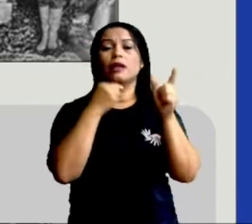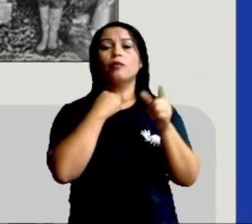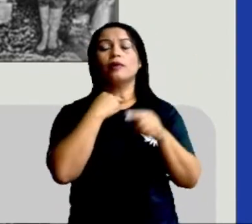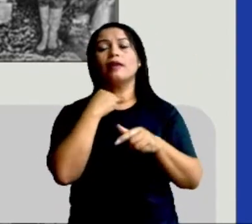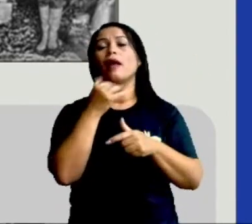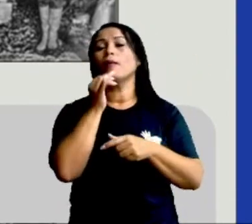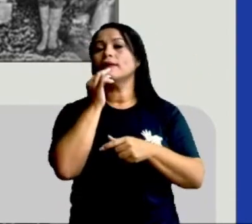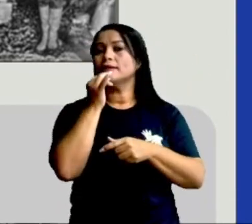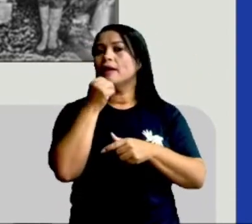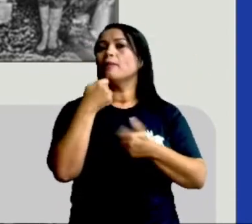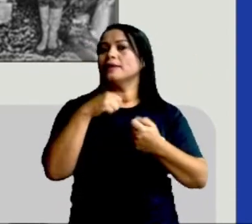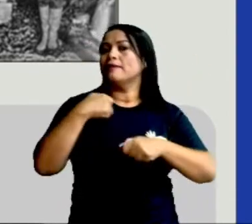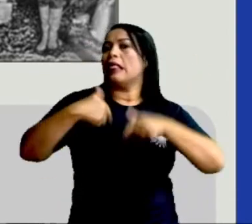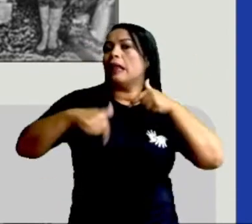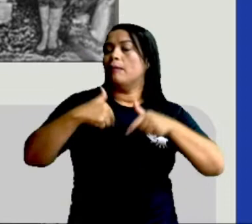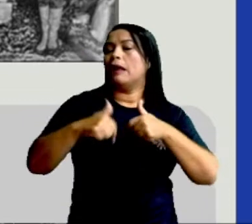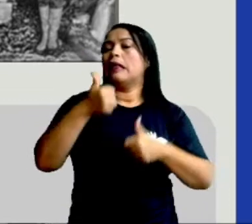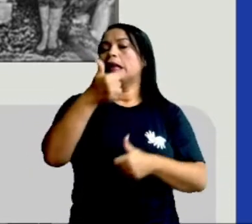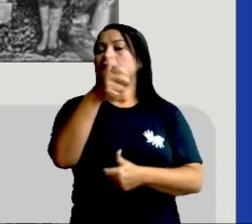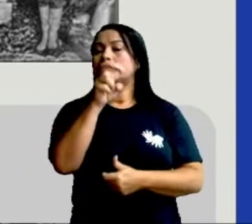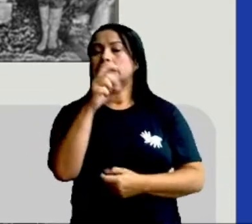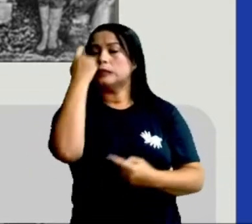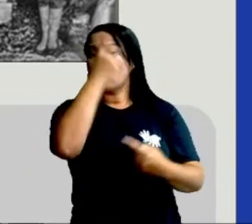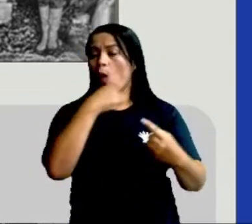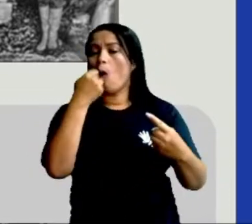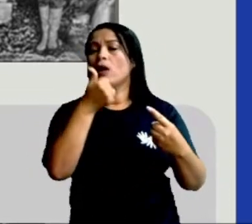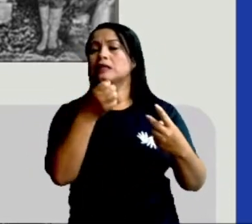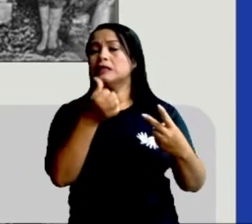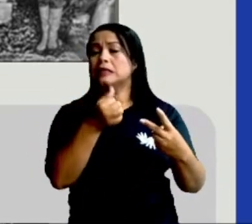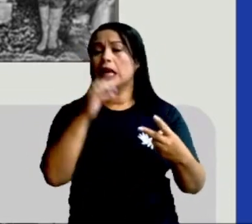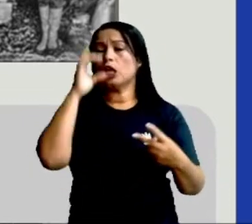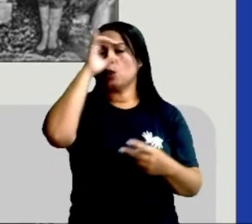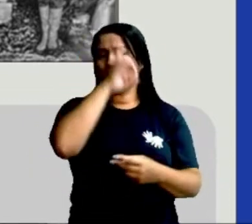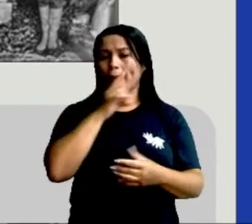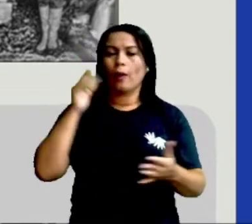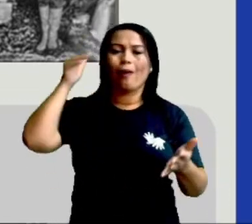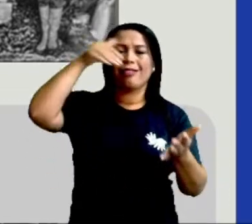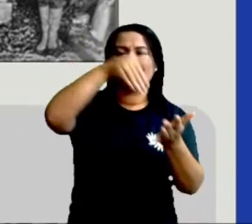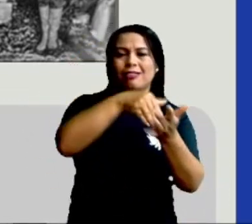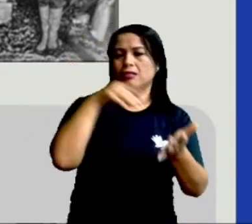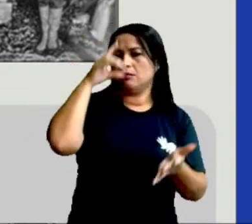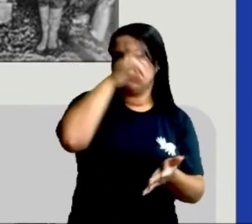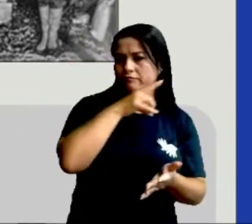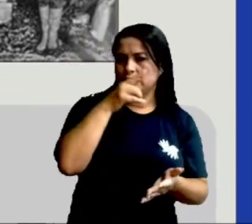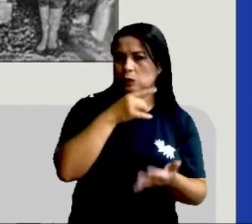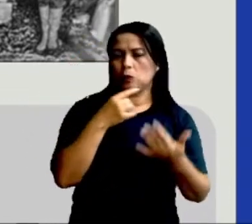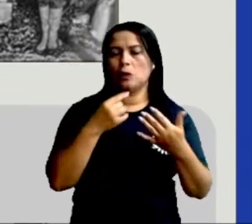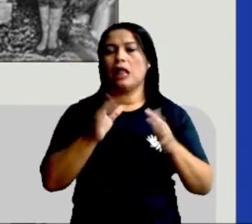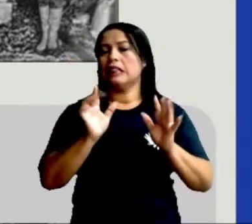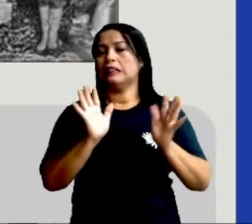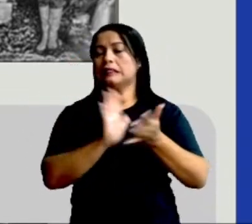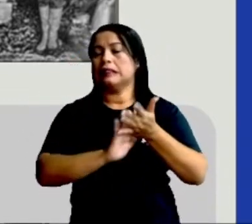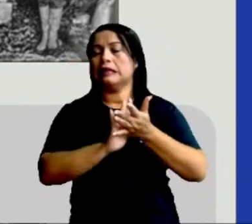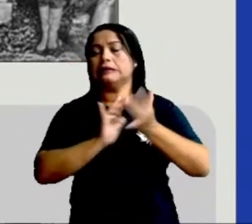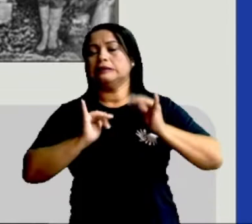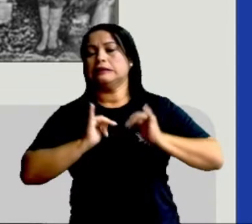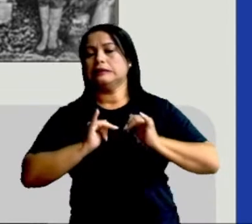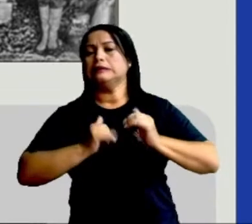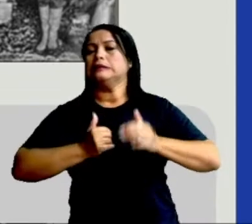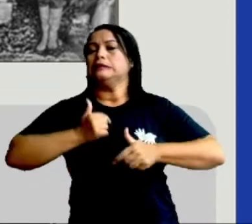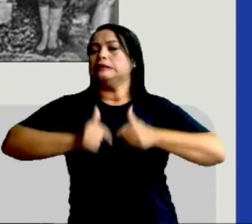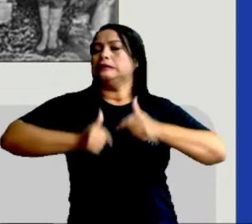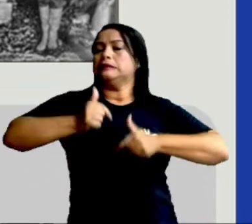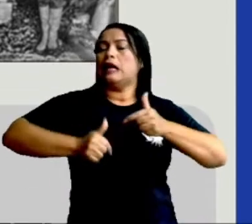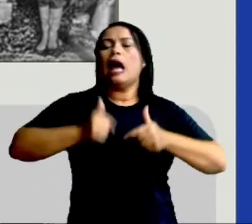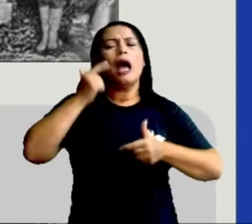15 por 16 horas de trabalho, de domingo a domingo, sem descanso. Então, aí eles perceberam a importância